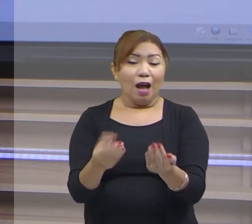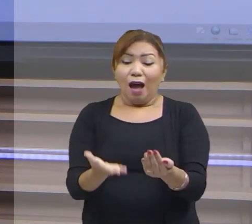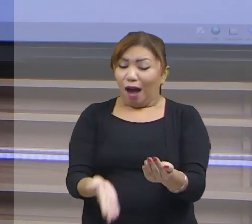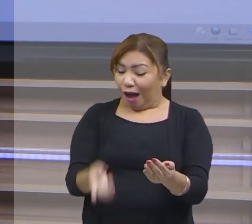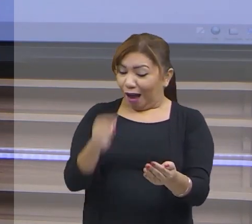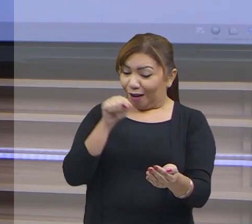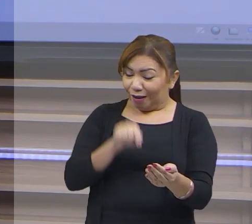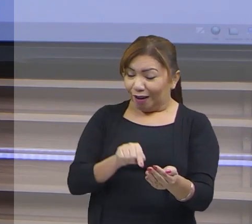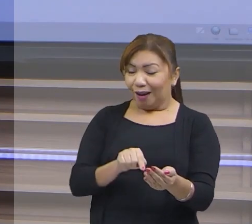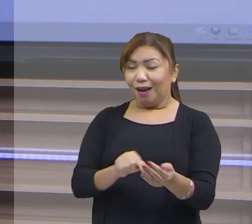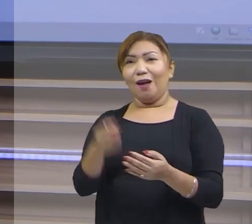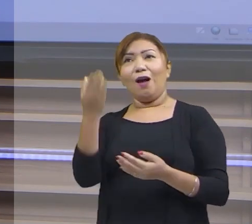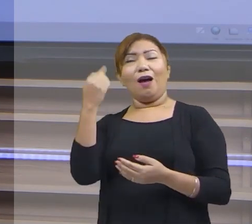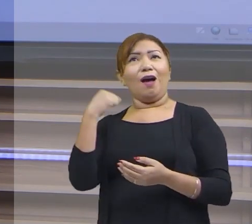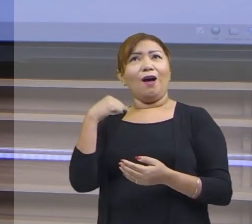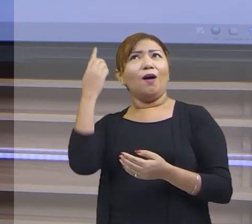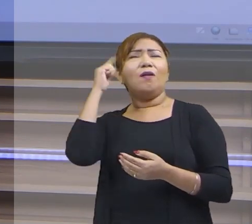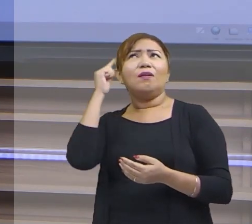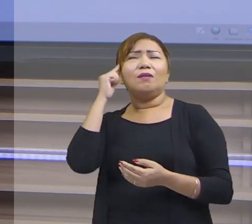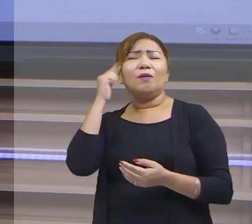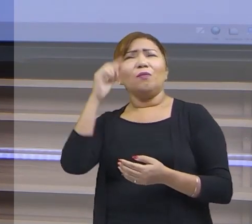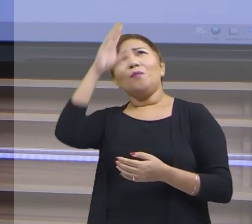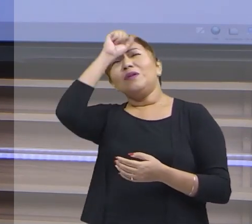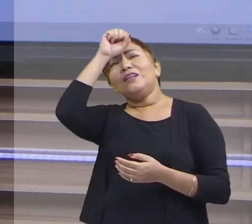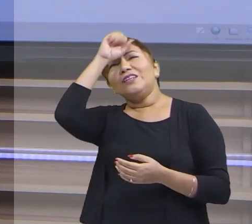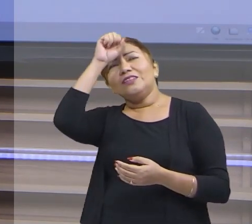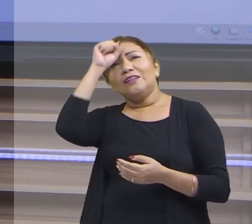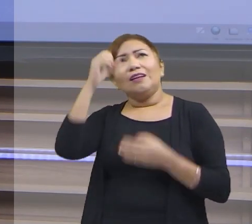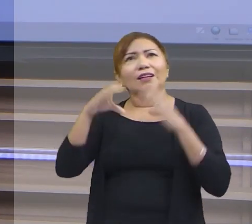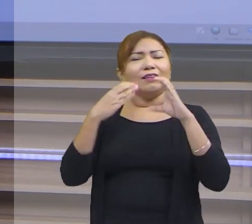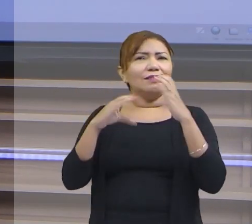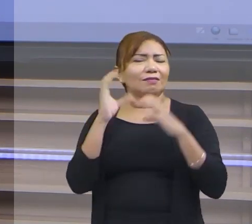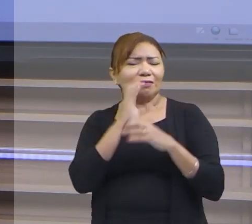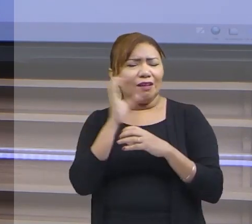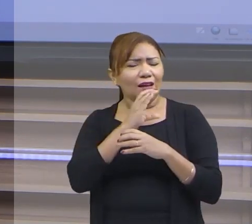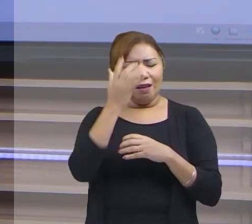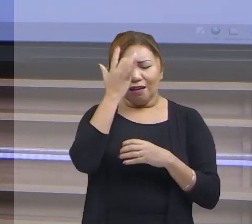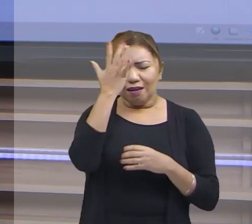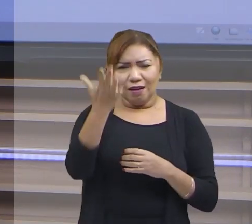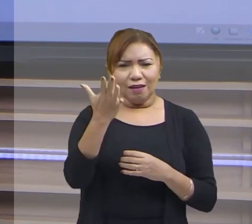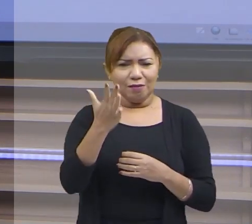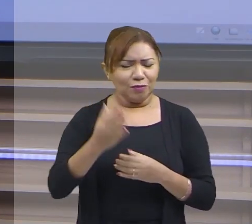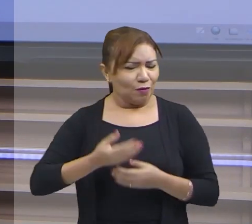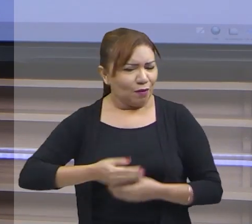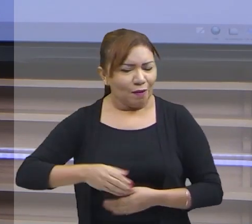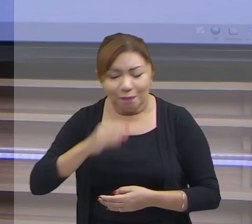a contar tão facilmente, sem aquela coisa sistemática de